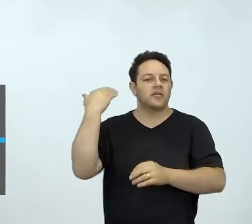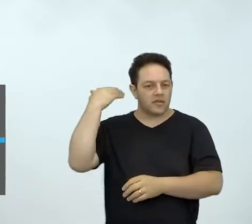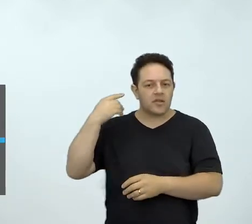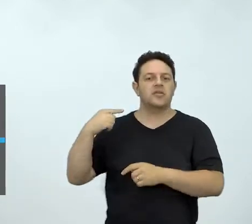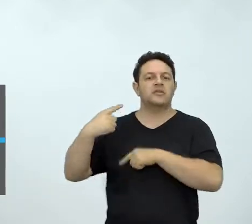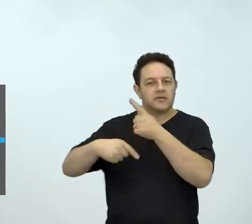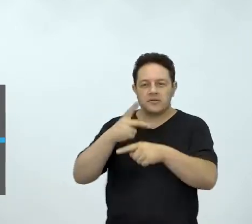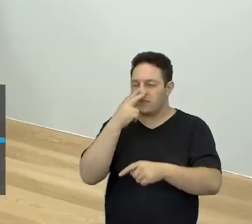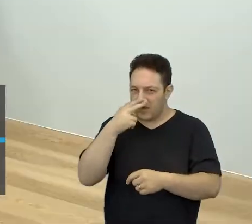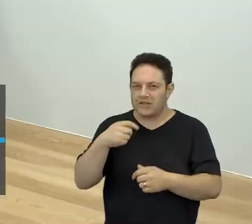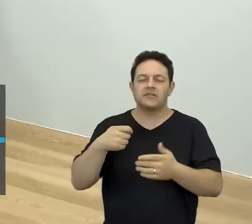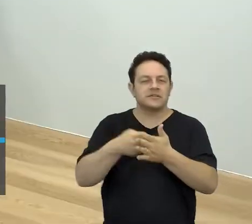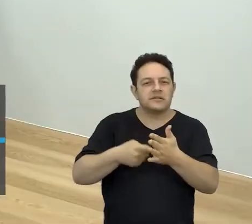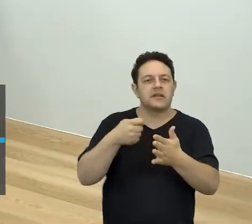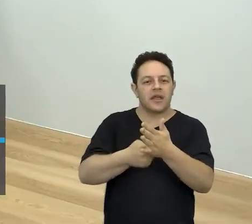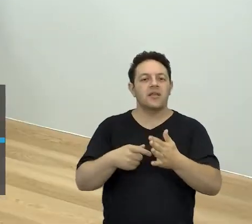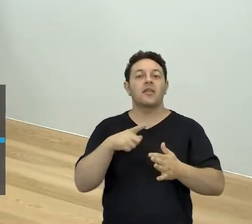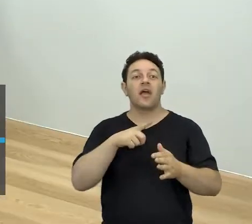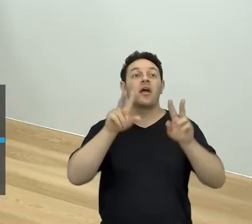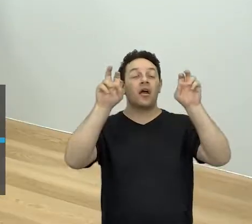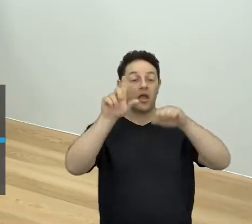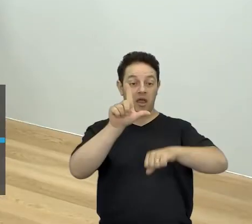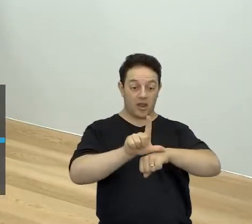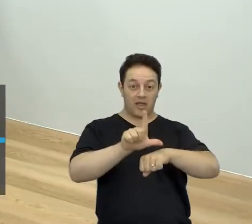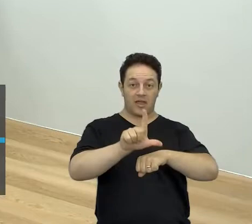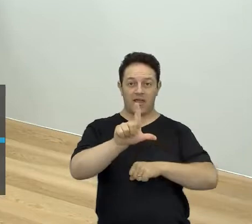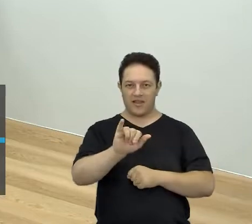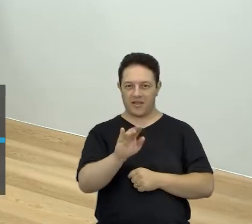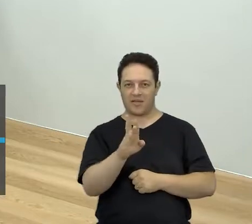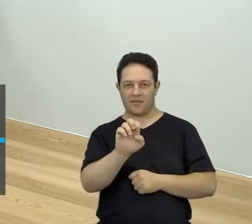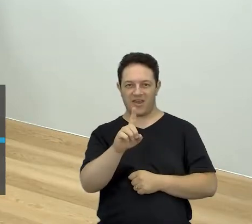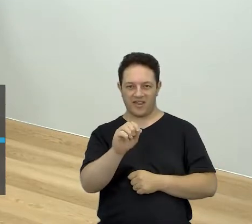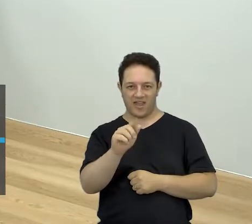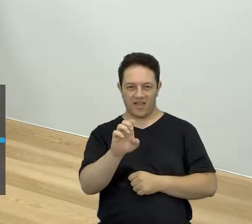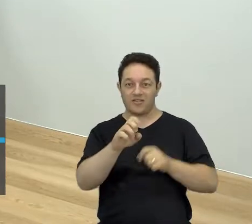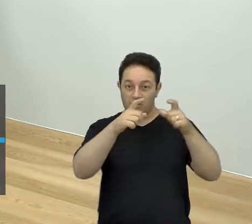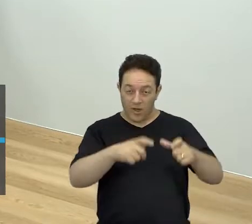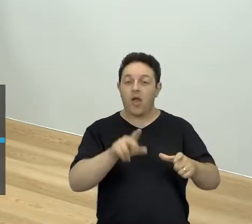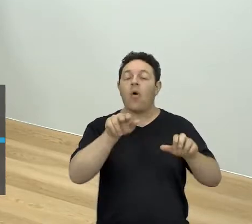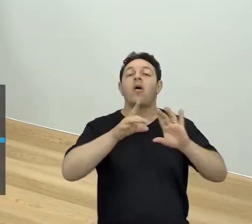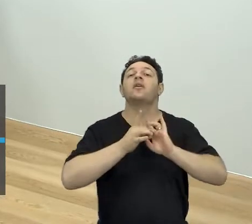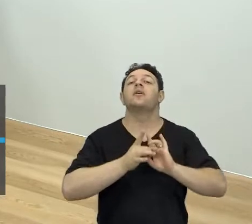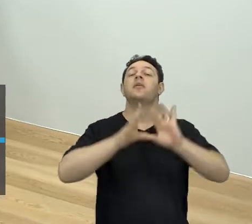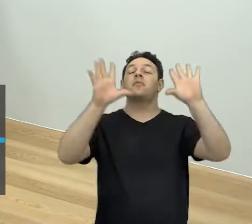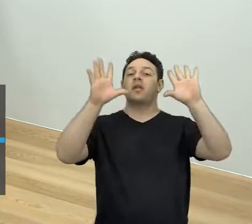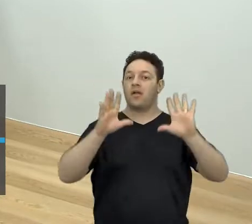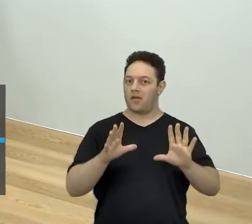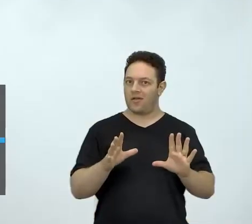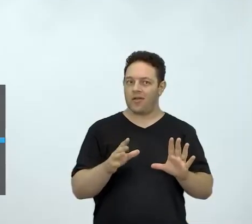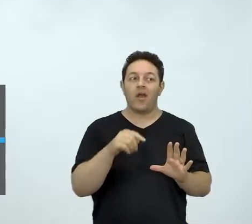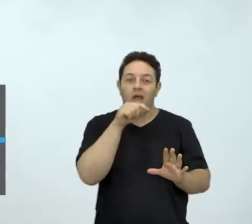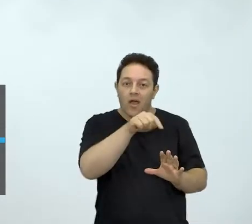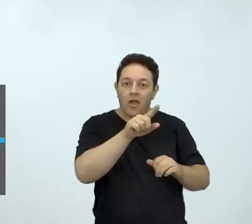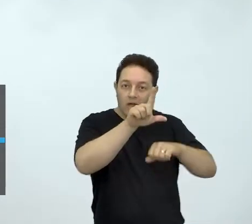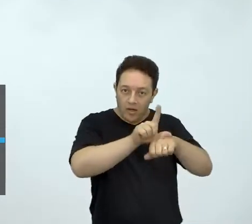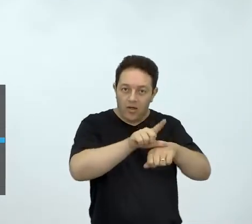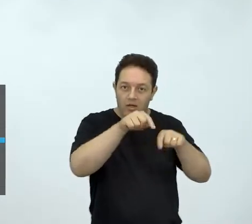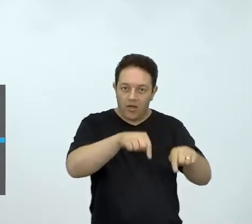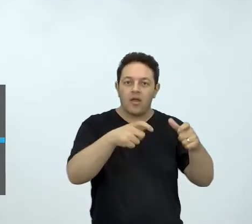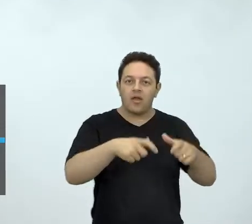de resistência negra. O próprio nome Liberdade é por causa disso, né? Então, a Liberdade, ela tem essa relação com o nosso